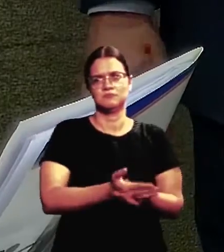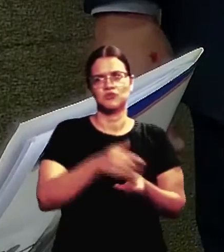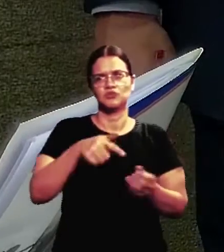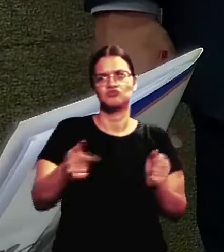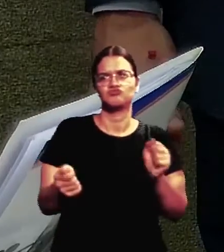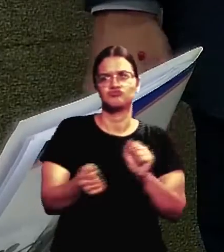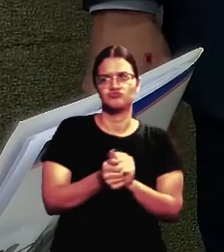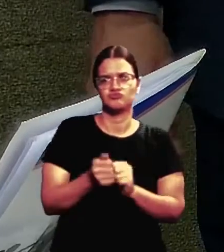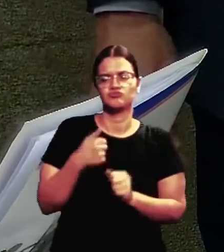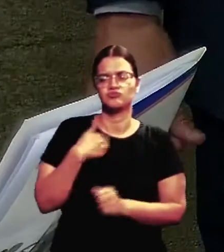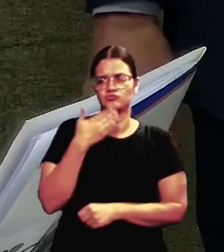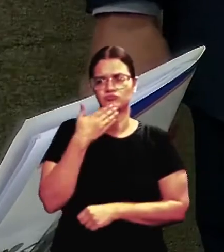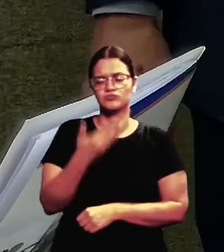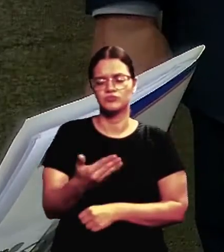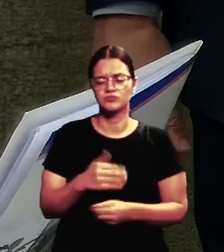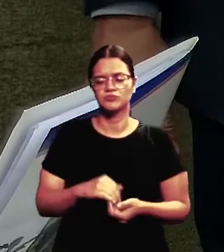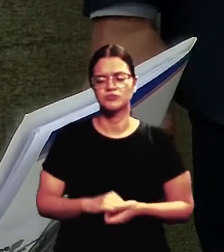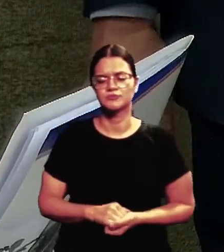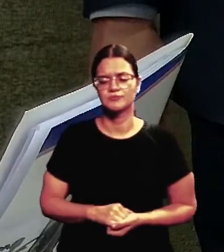solicito